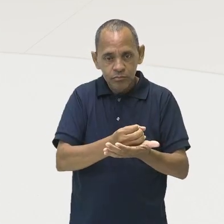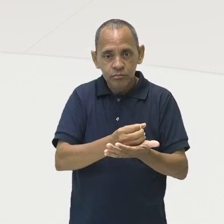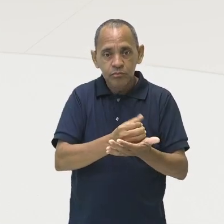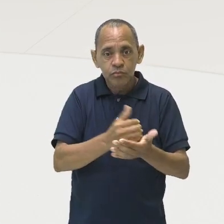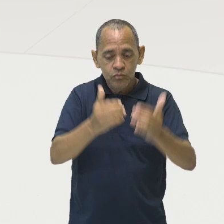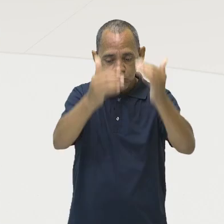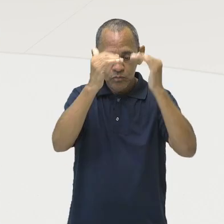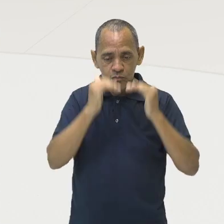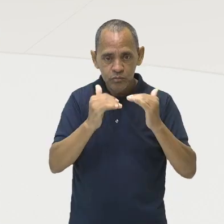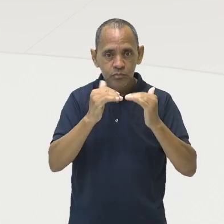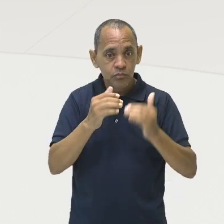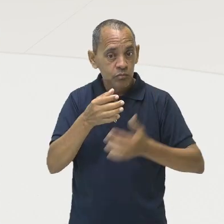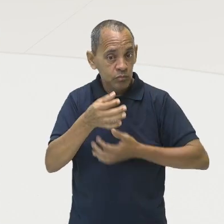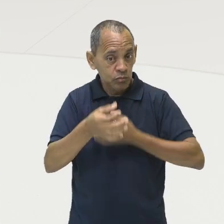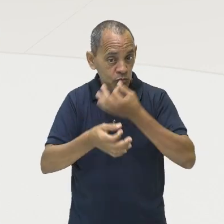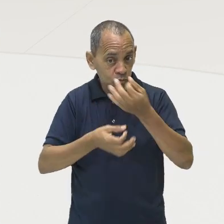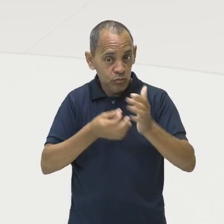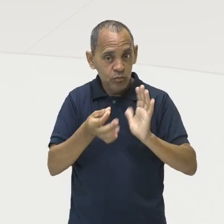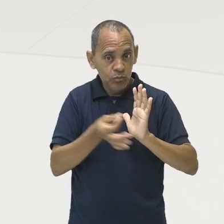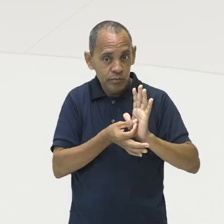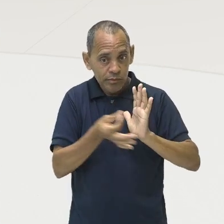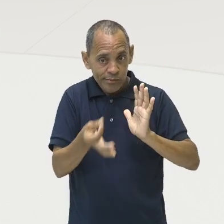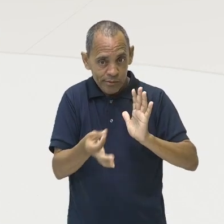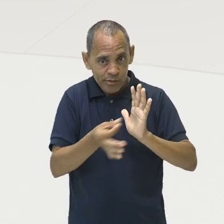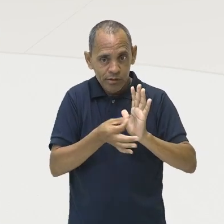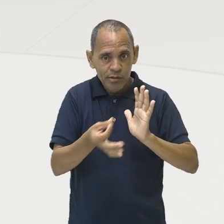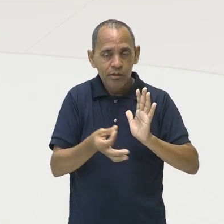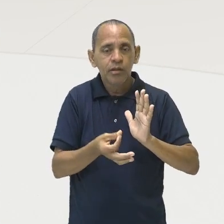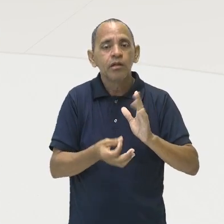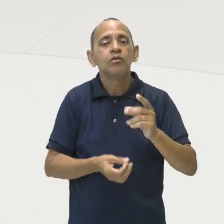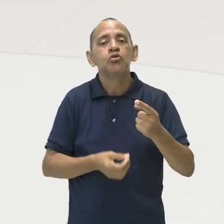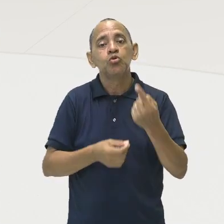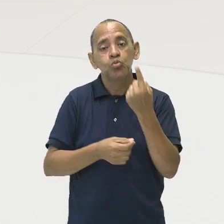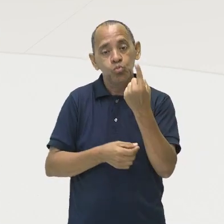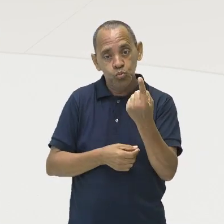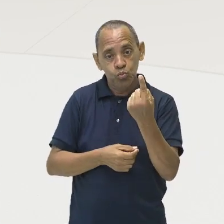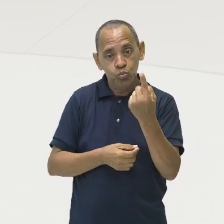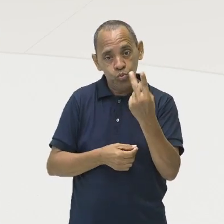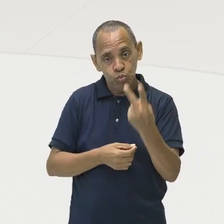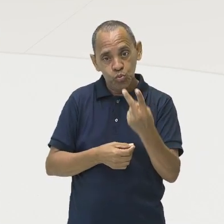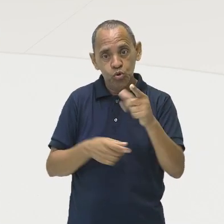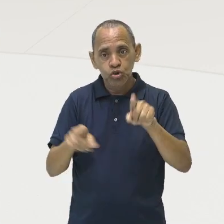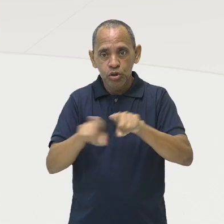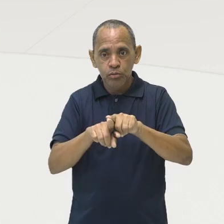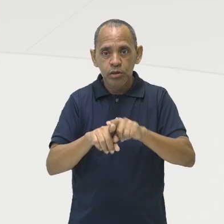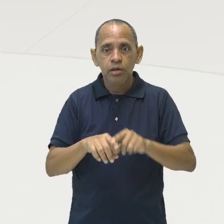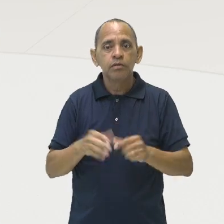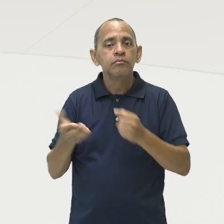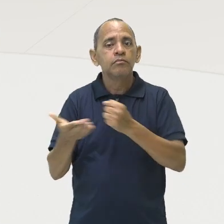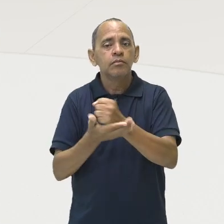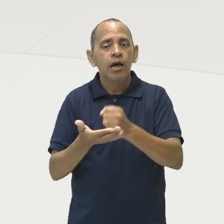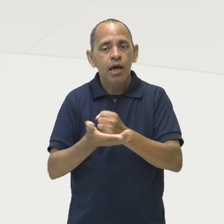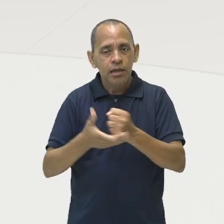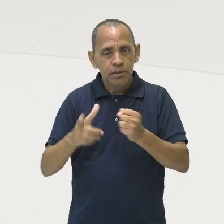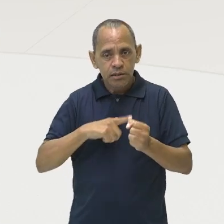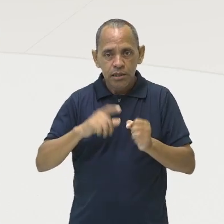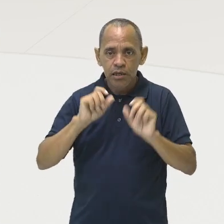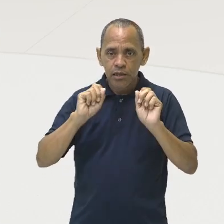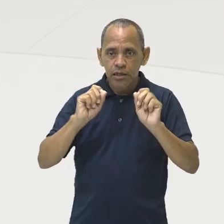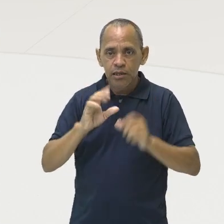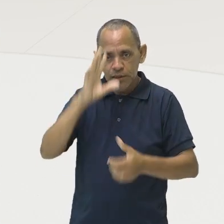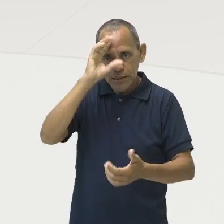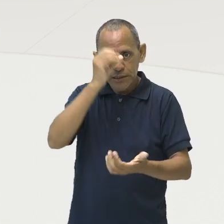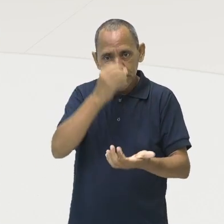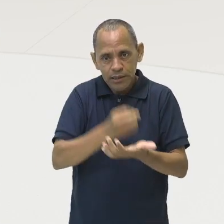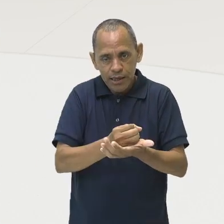um argumento, né? O argumento 1 e o argumento 2. Esses argumentos, eles estão baseados no quê? Na tese,